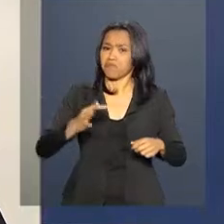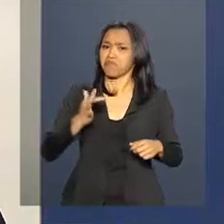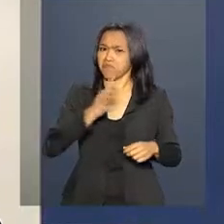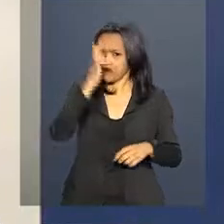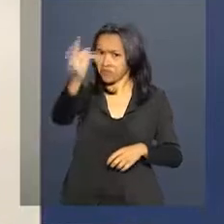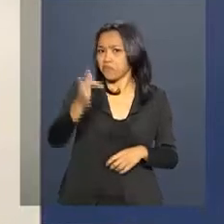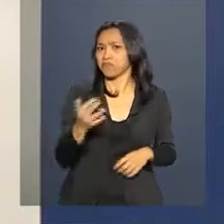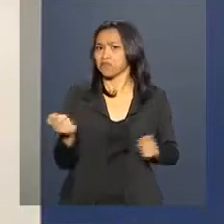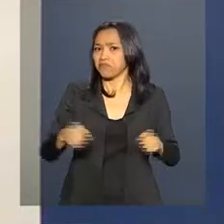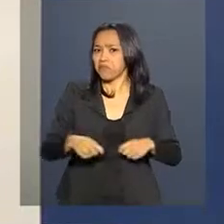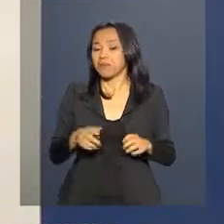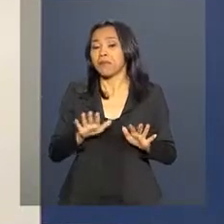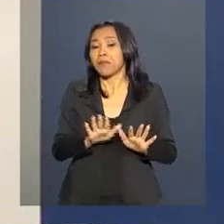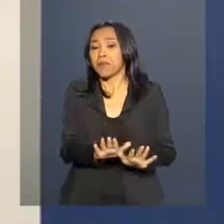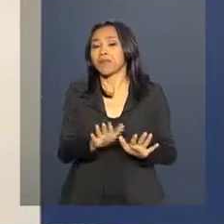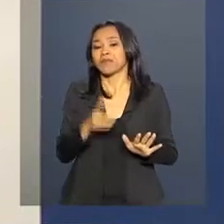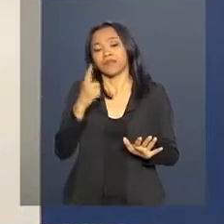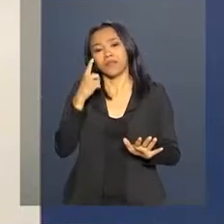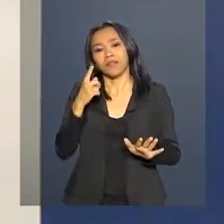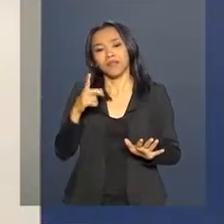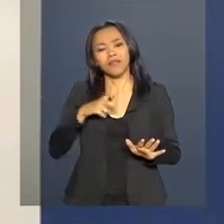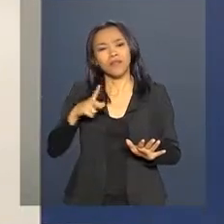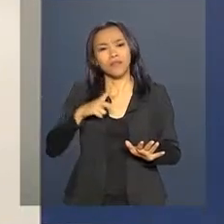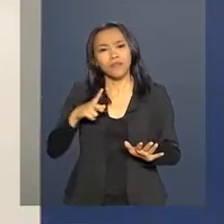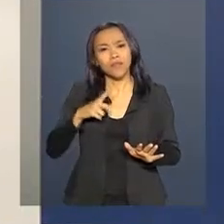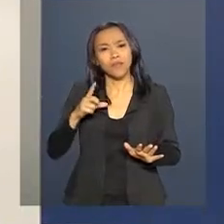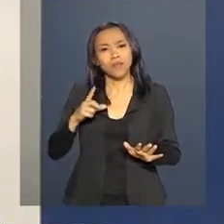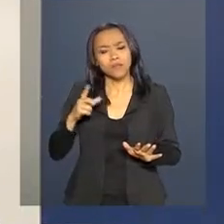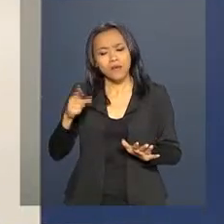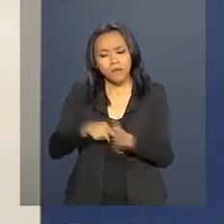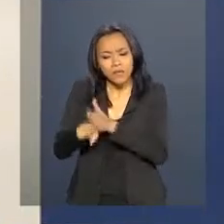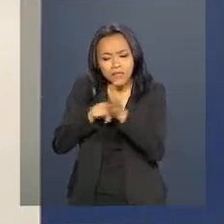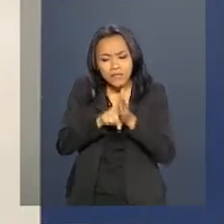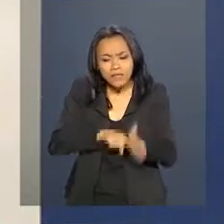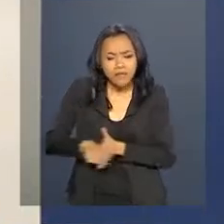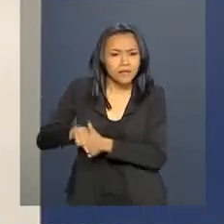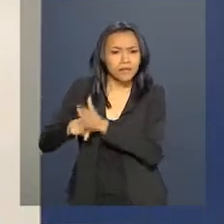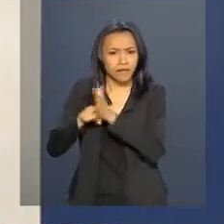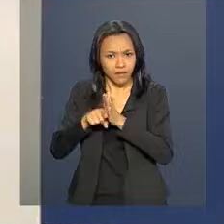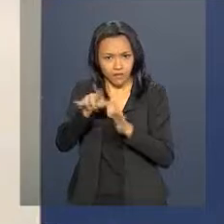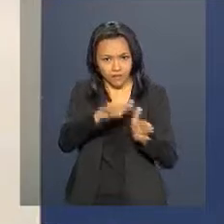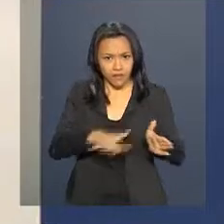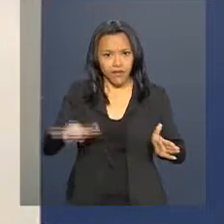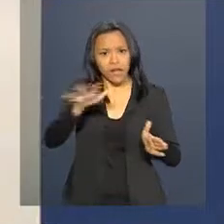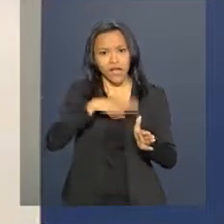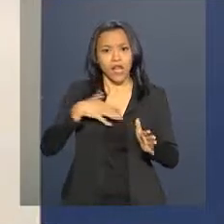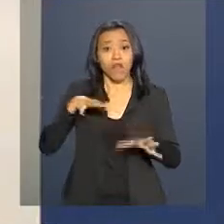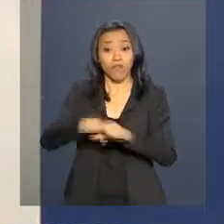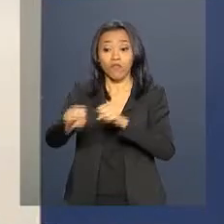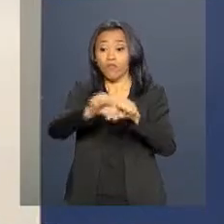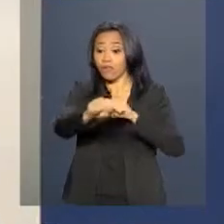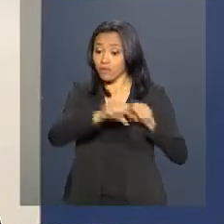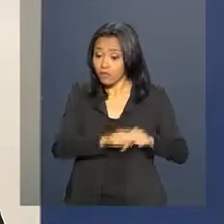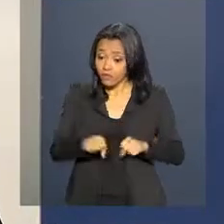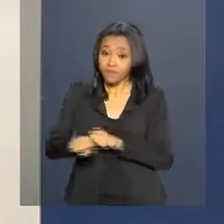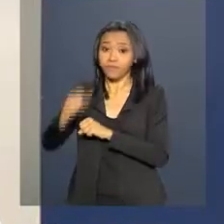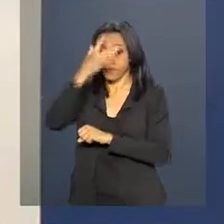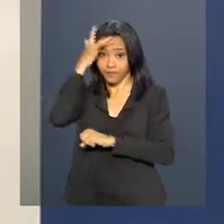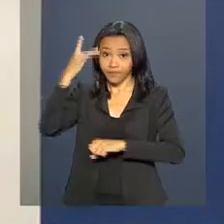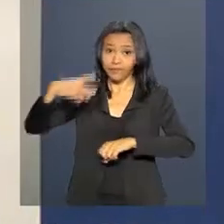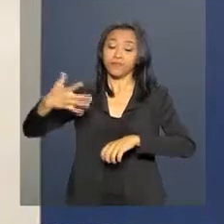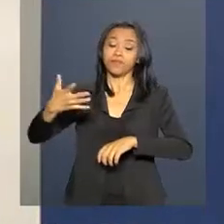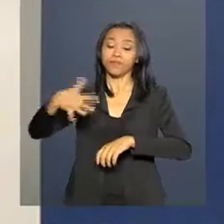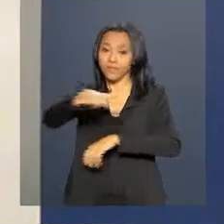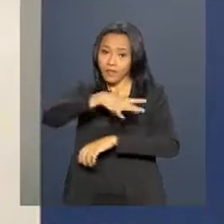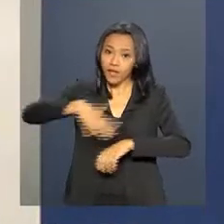Enfim, o importante é que a gente tenha condição de pesquisar, de desenvolver, formar engenheiros, capacitação de mão de obra e que a